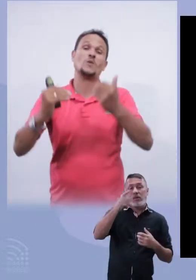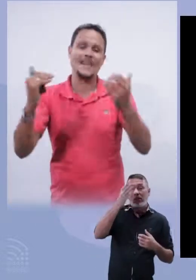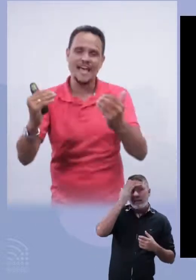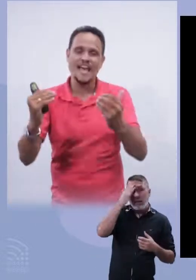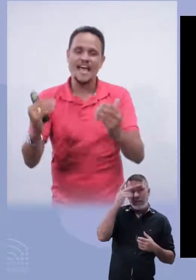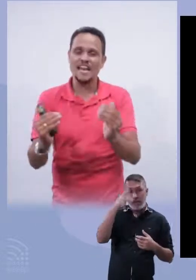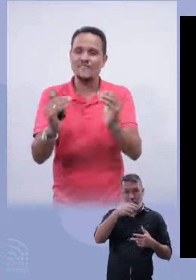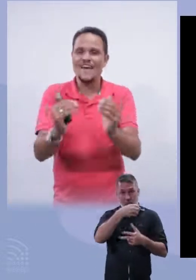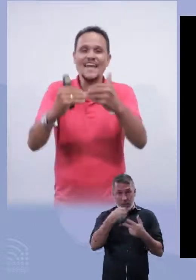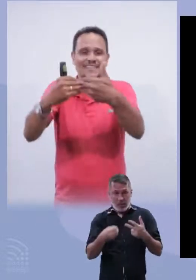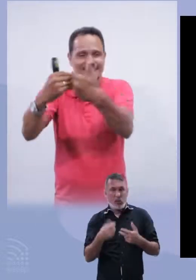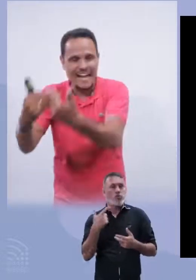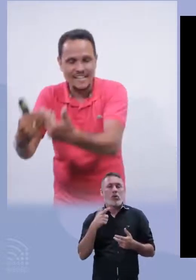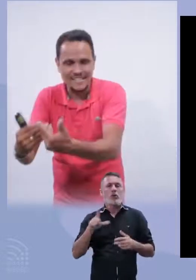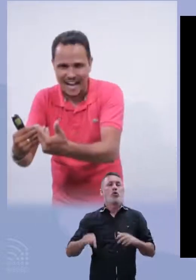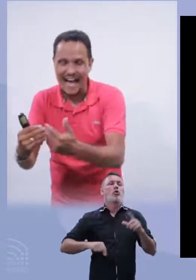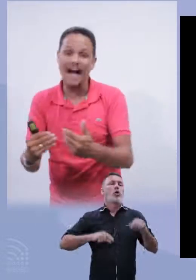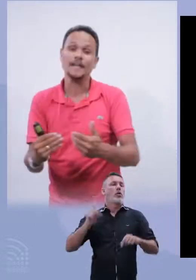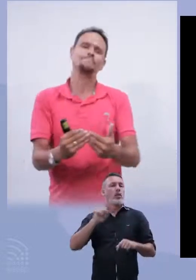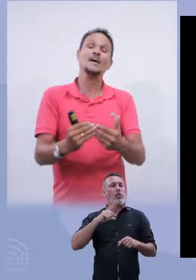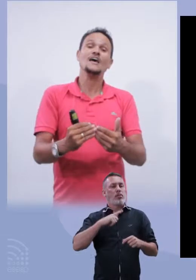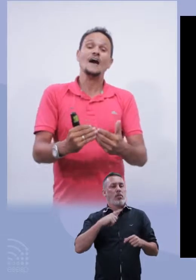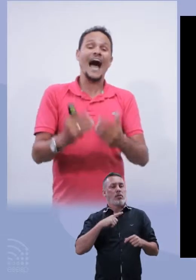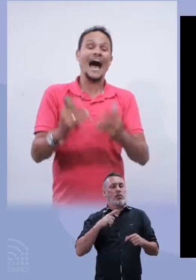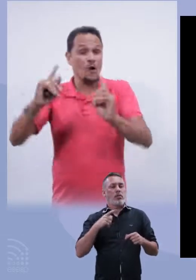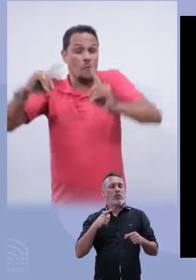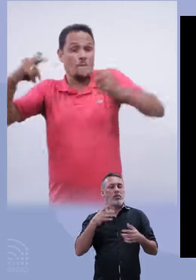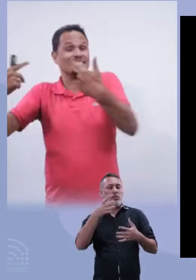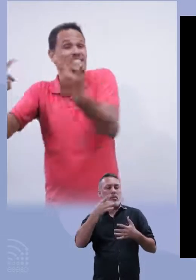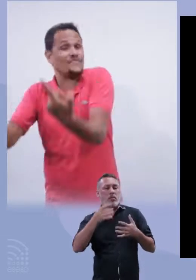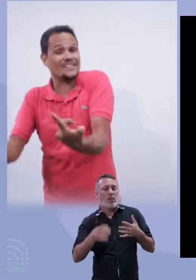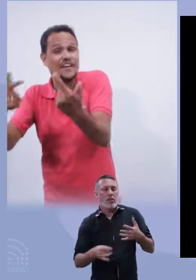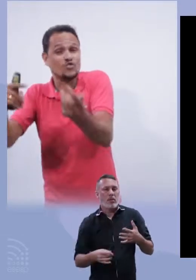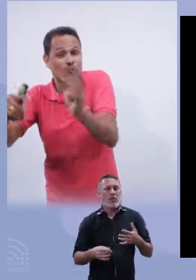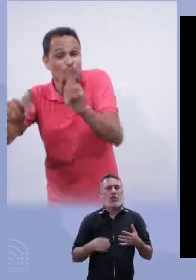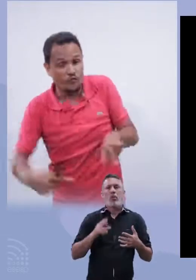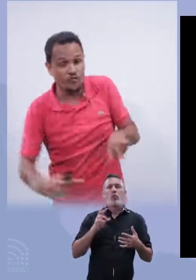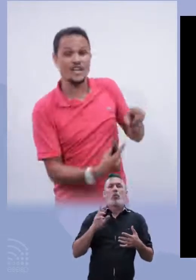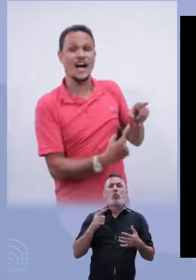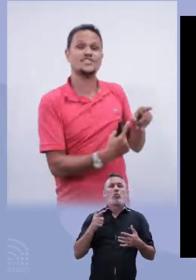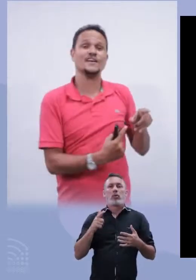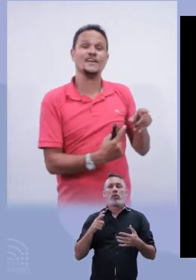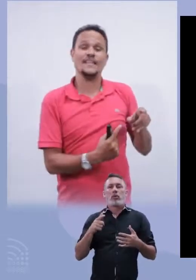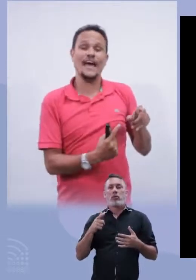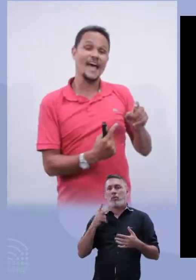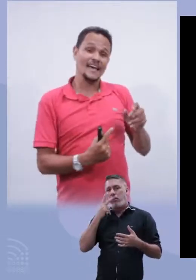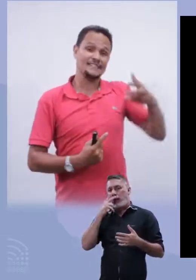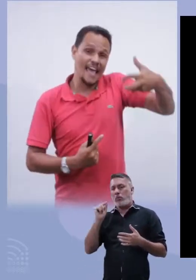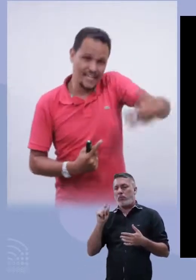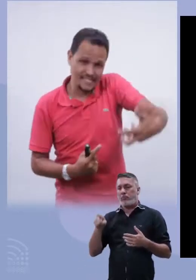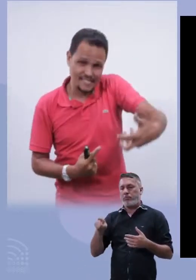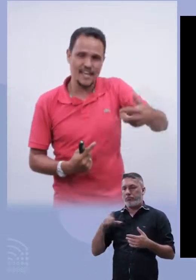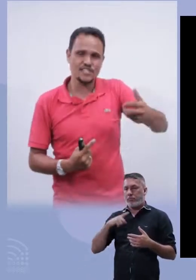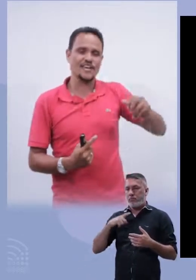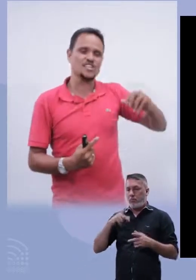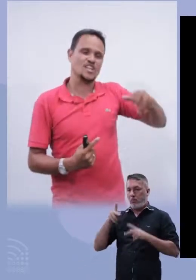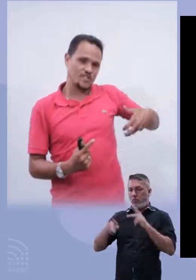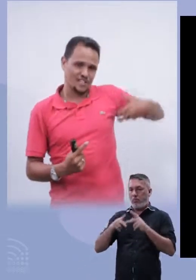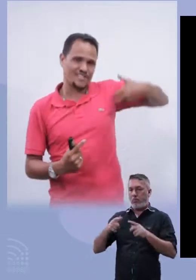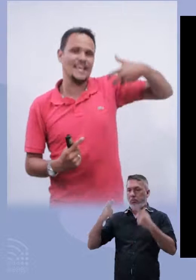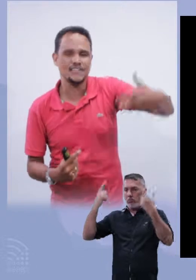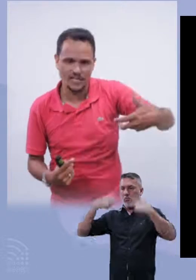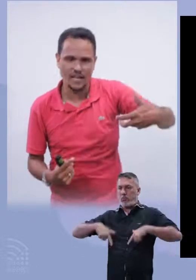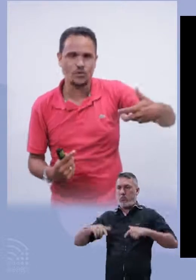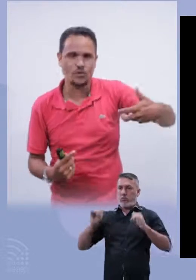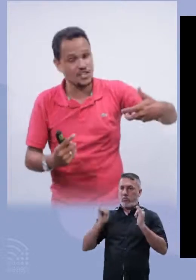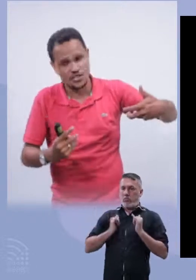que o seu Enem, ele vai tentar destacar a não passividade do povo diante, né, desse regime,